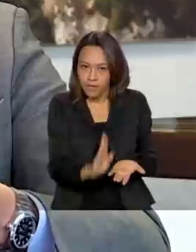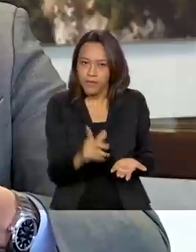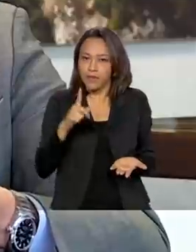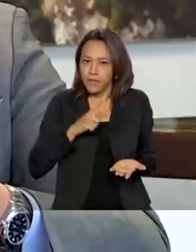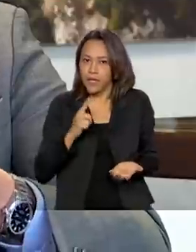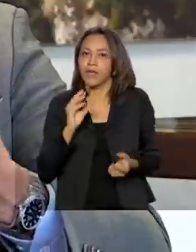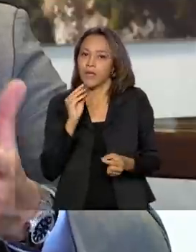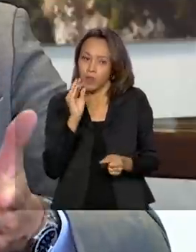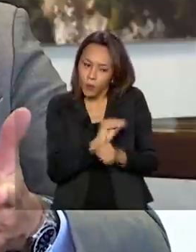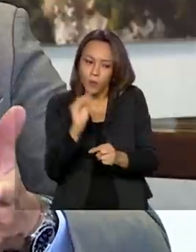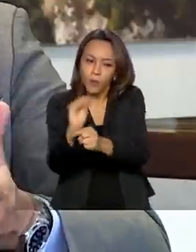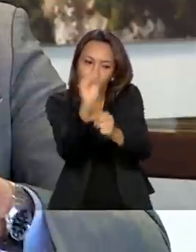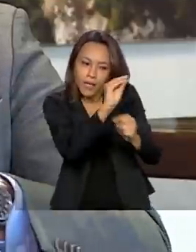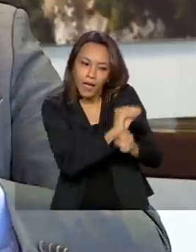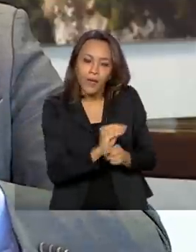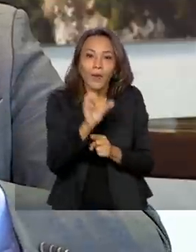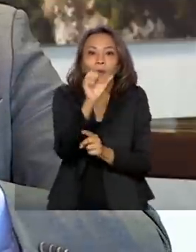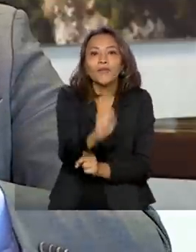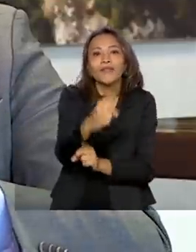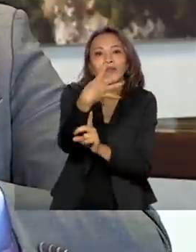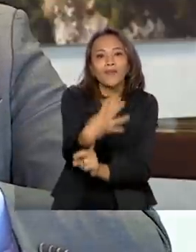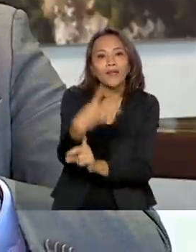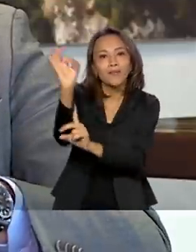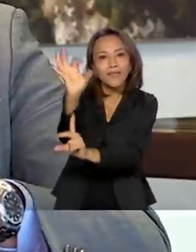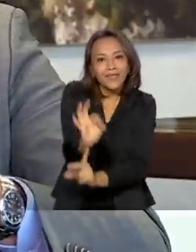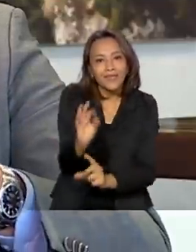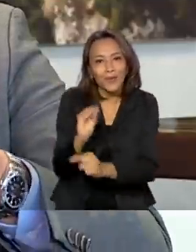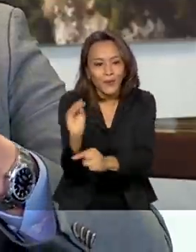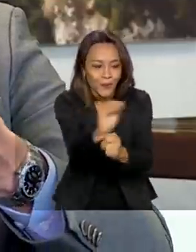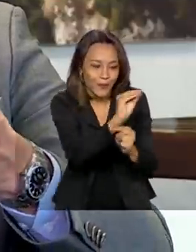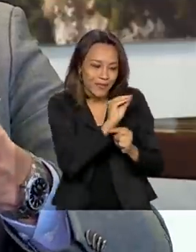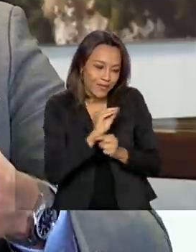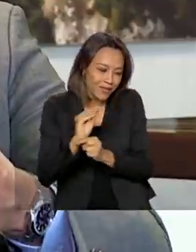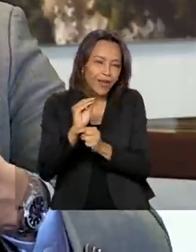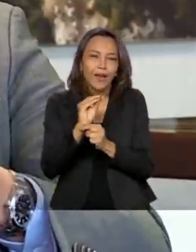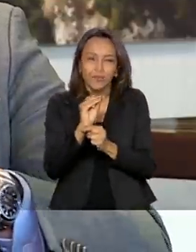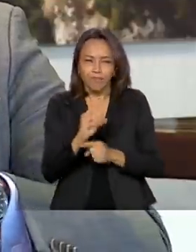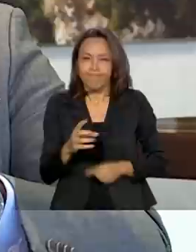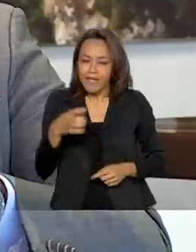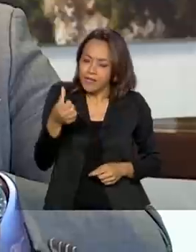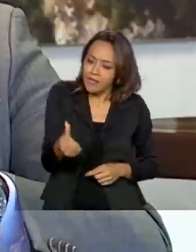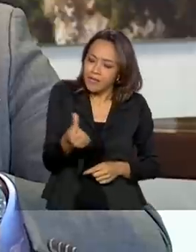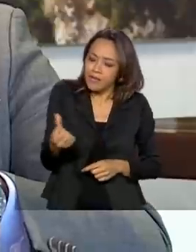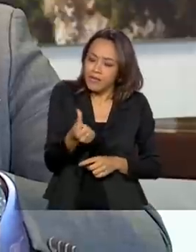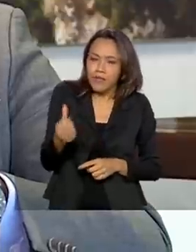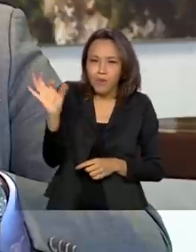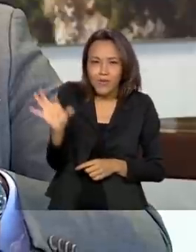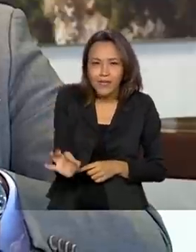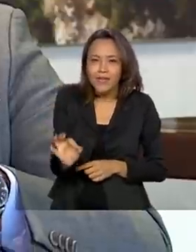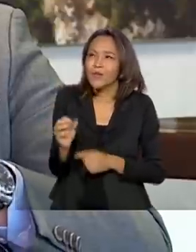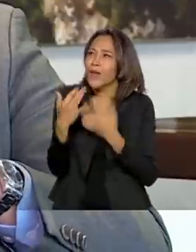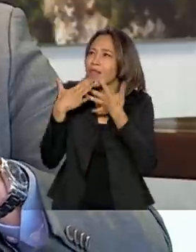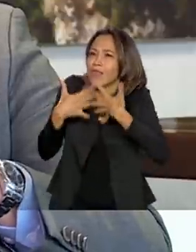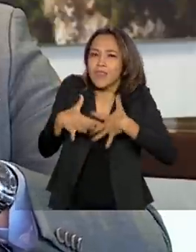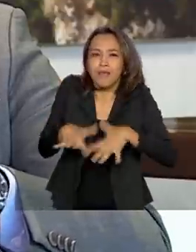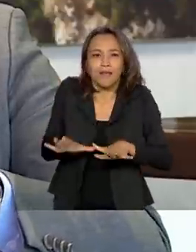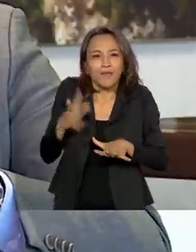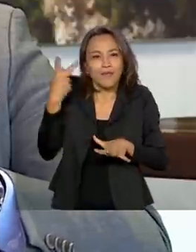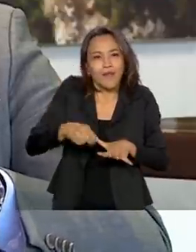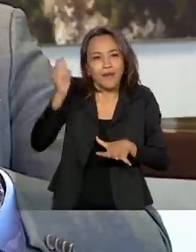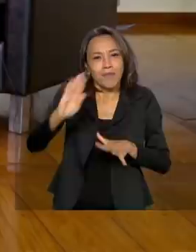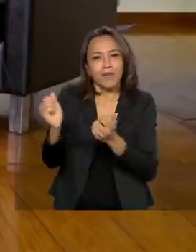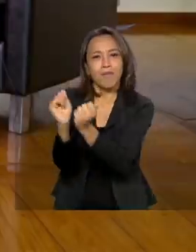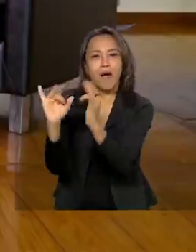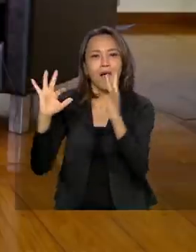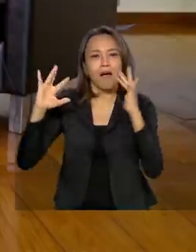bem preservada, 84% da nossa Amazônia preservada, assim como 66% da nossa vegetação nativa, nacionalmente